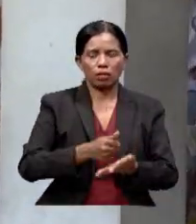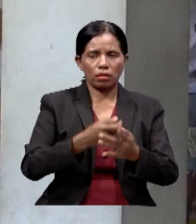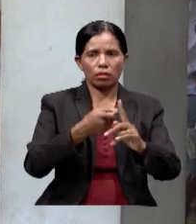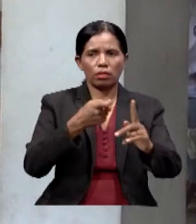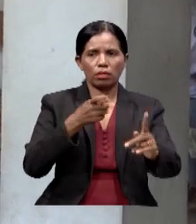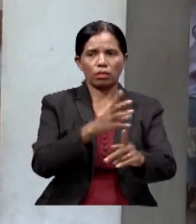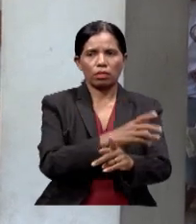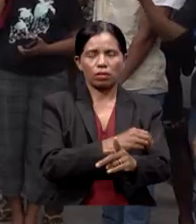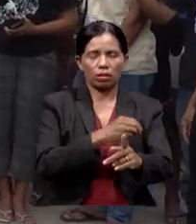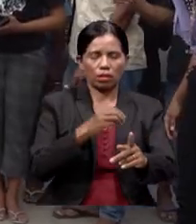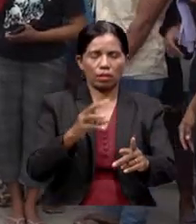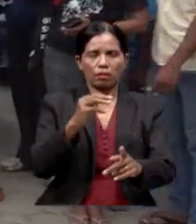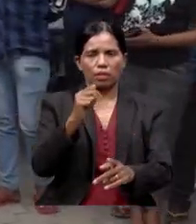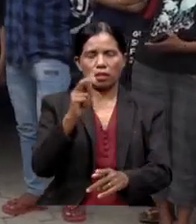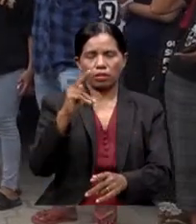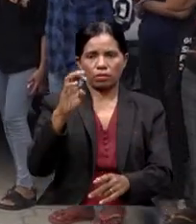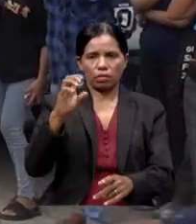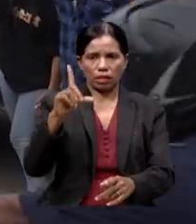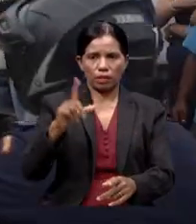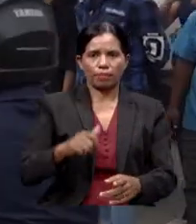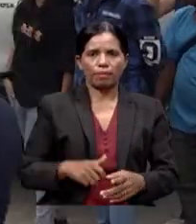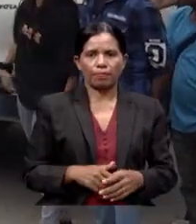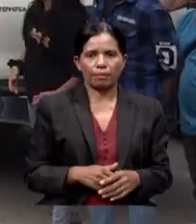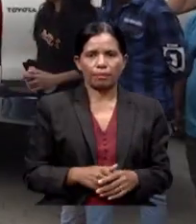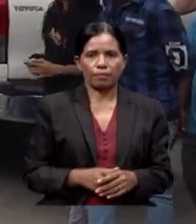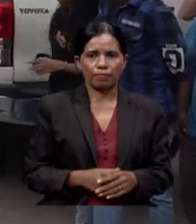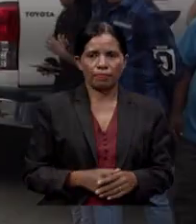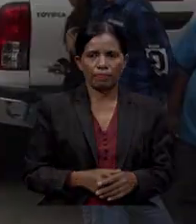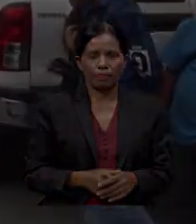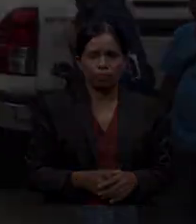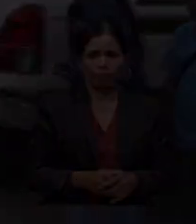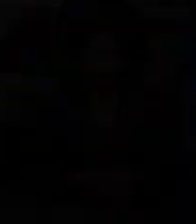defensor público Manuel Exposto. Tito Silva, Emerson Martins, GMN.